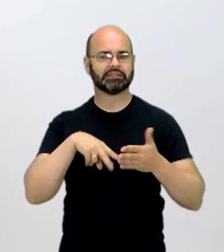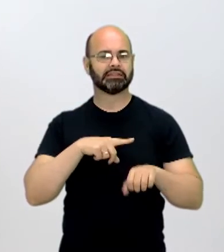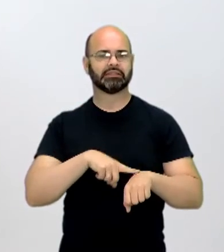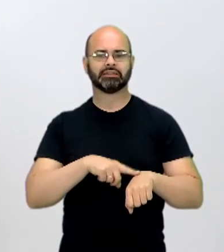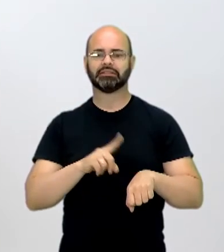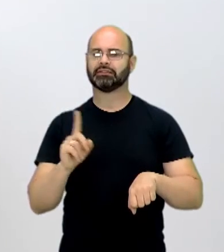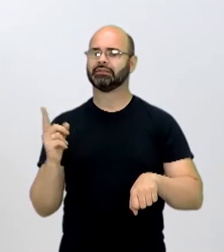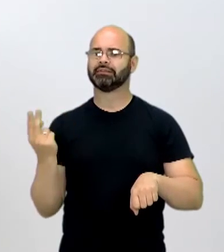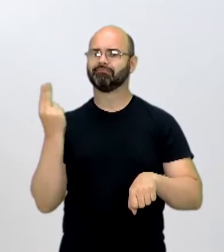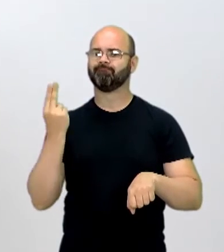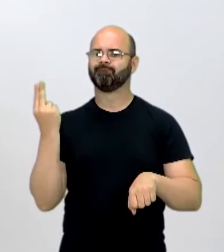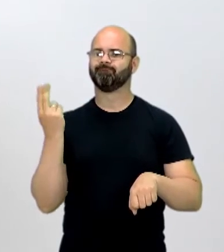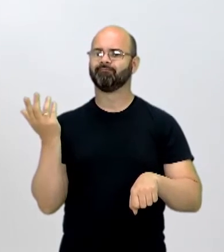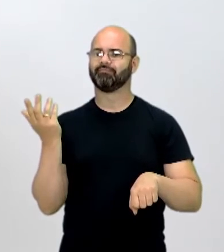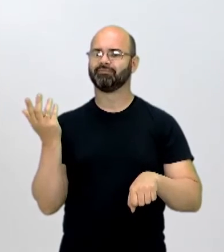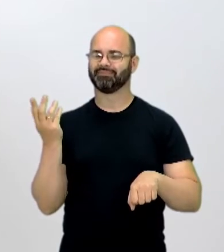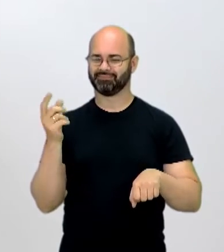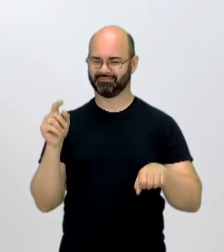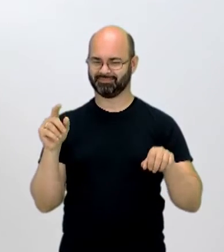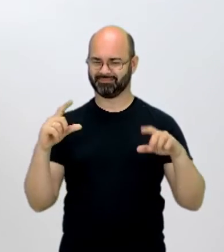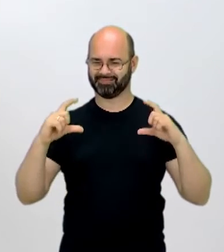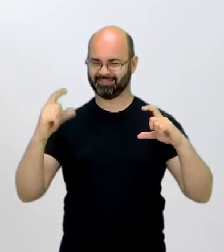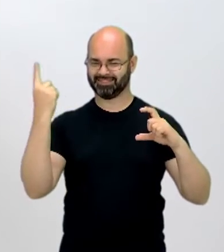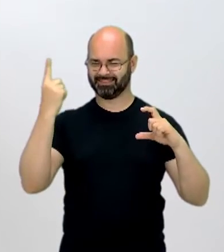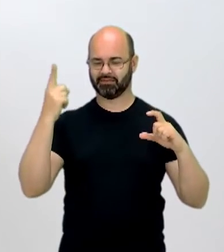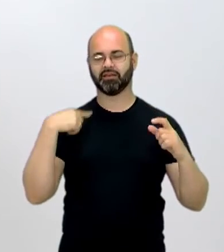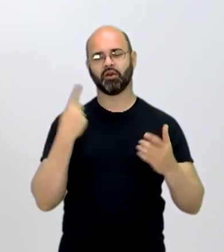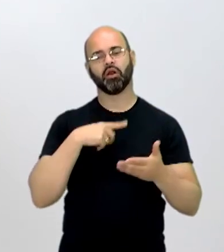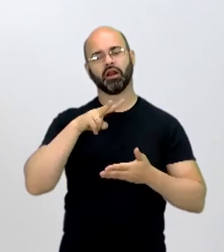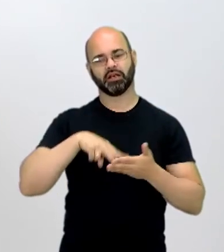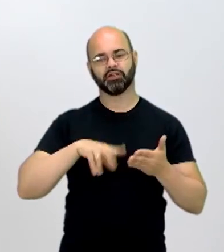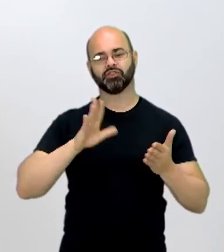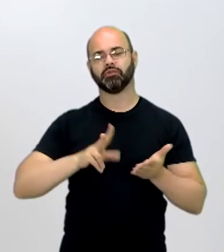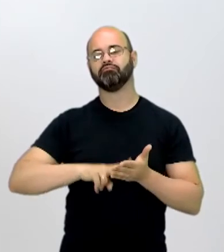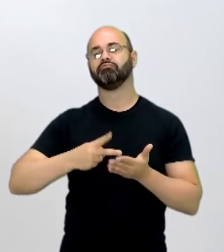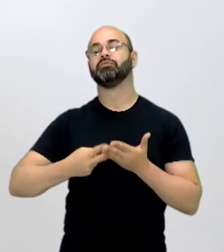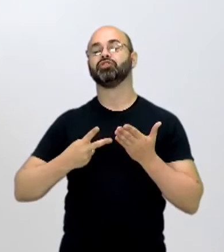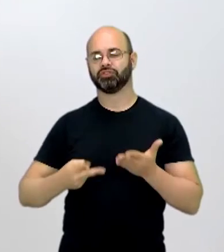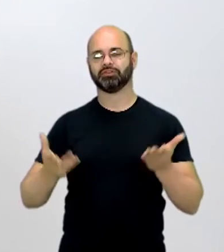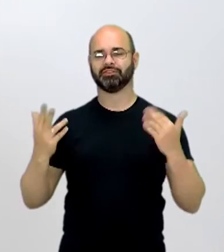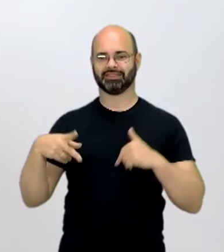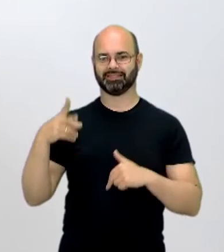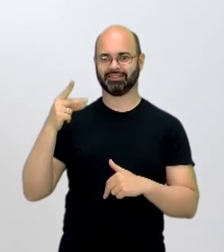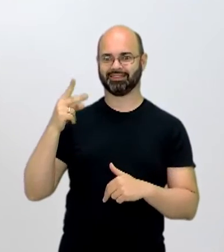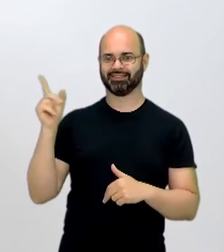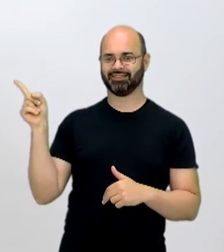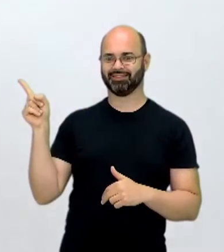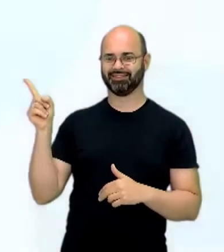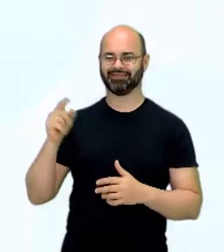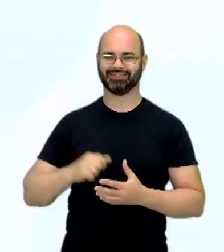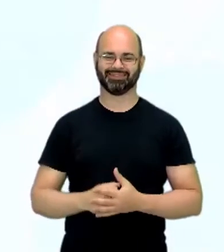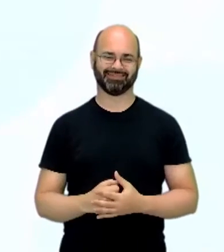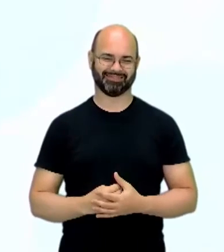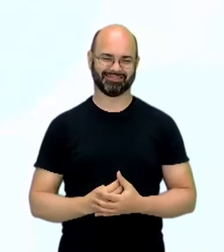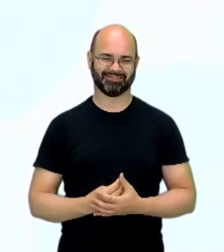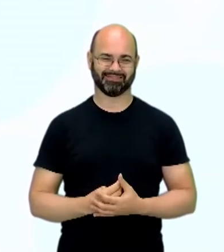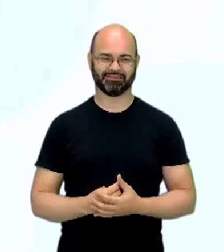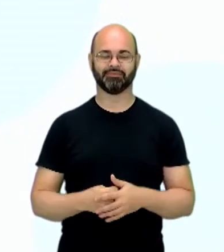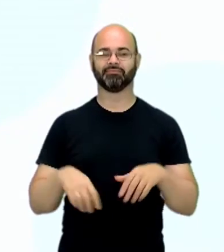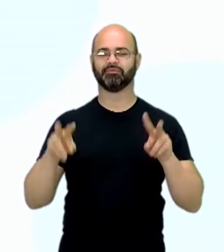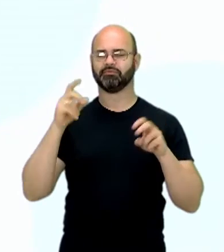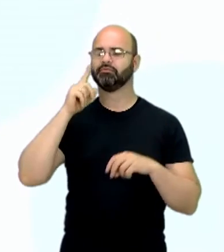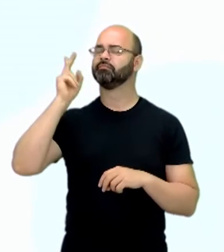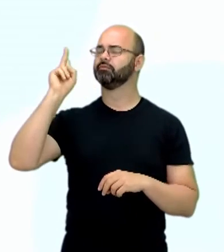Então, o primeiro parágrafo a gente já leu, traduziu, agora a gente vai para o segundo. Então, the second paragraph. O título